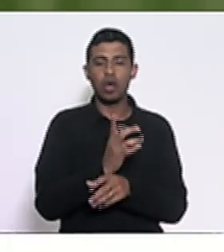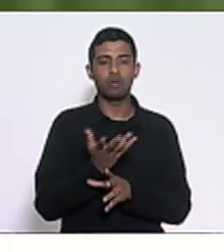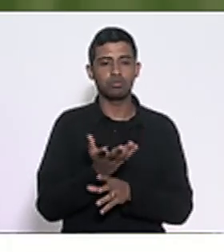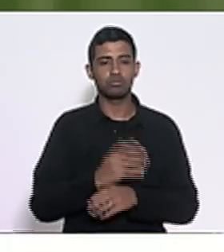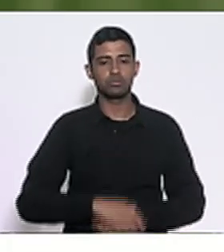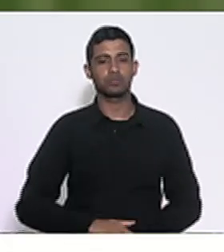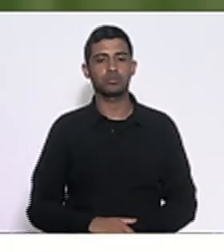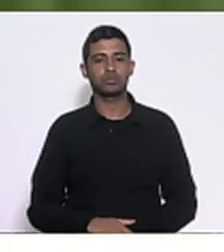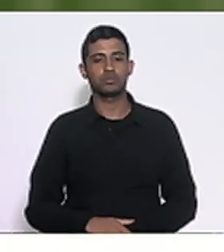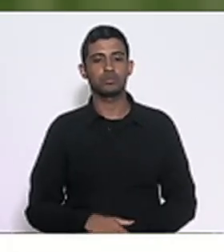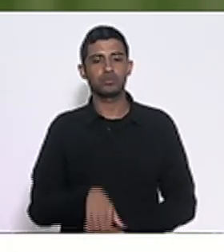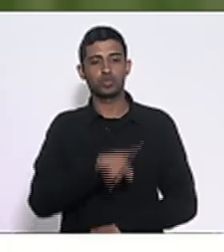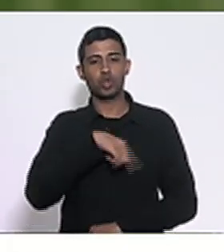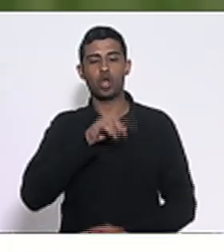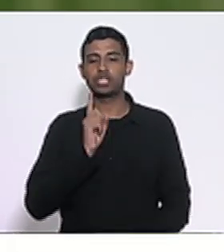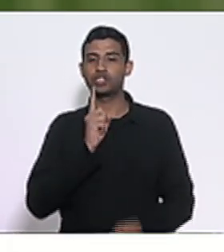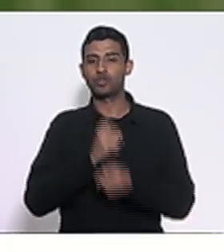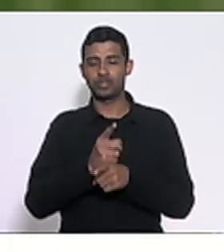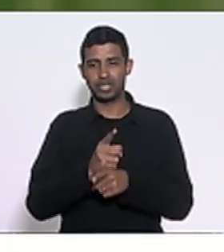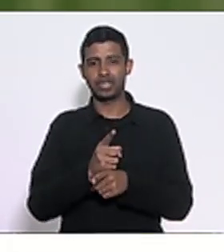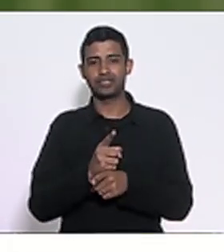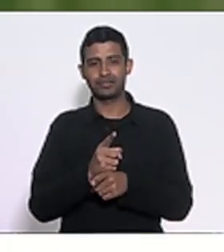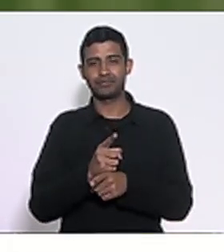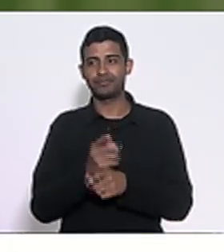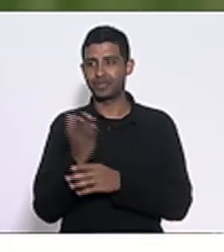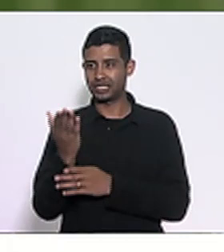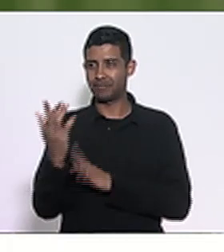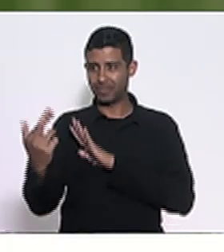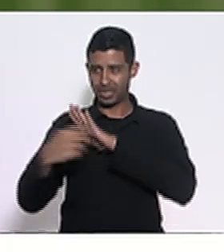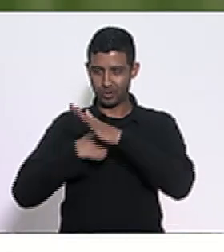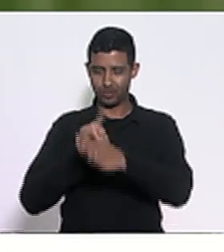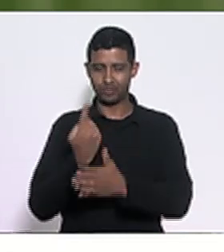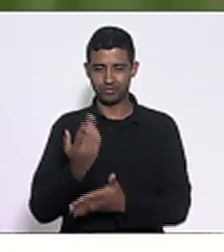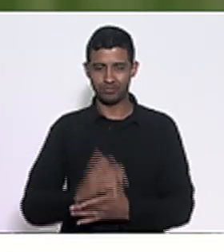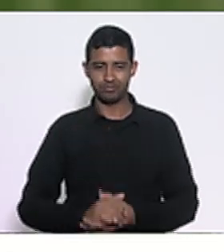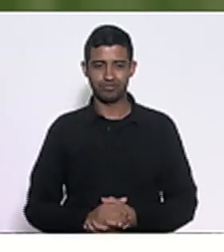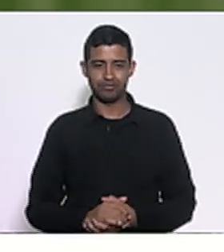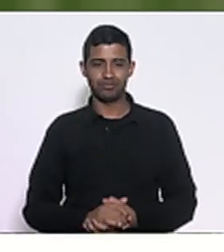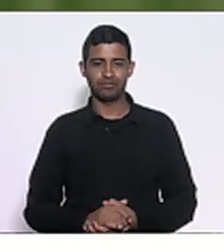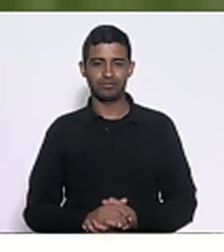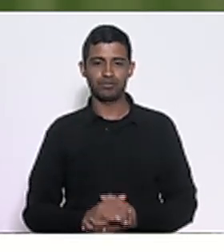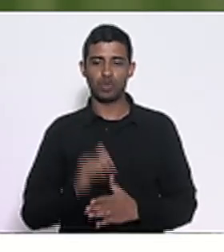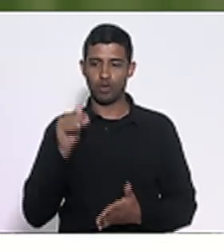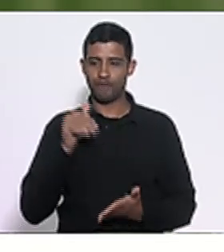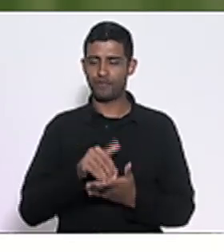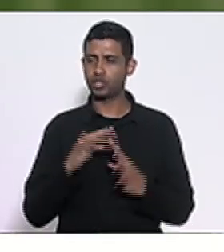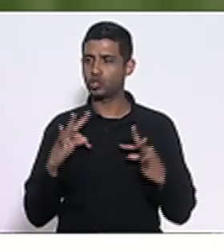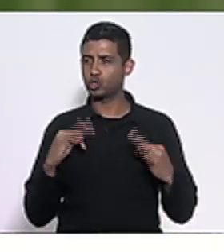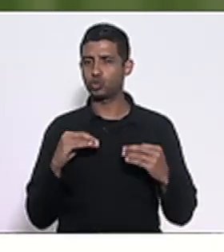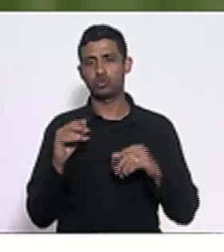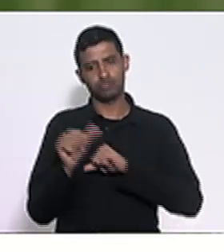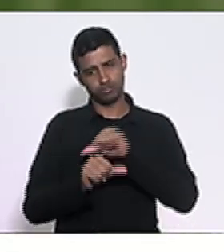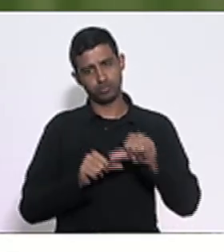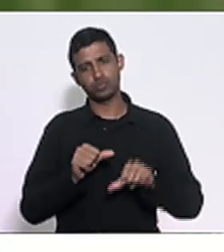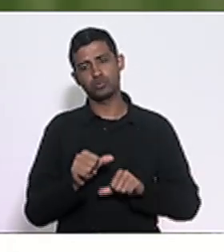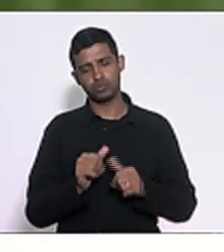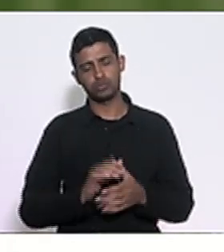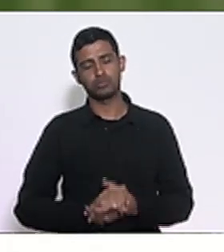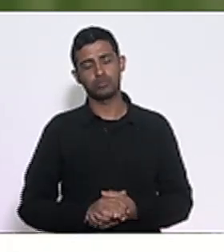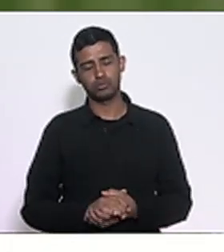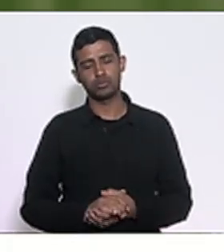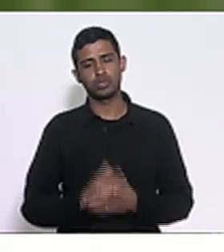aí chegamos ao cerne da pergunta de Vossa Excelência, né? Ao final, tudo passa realmente hoje pela